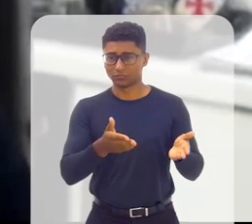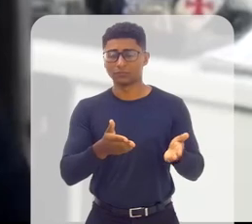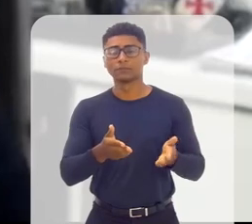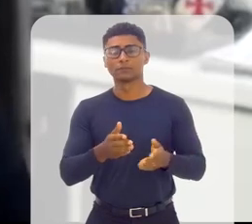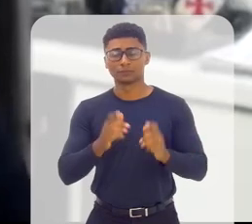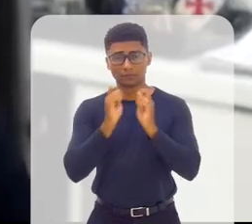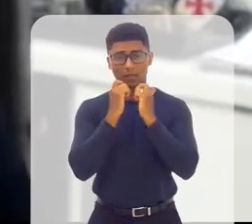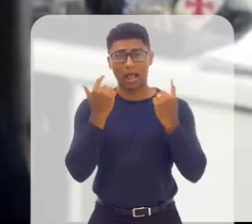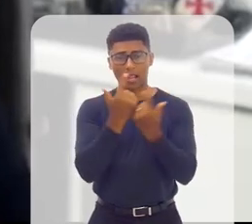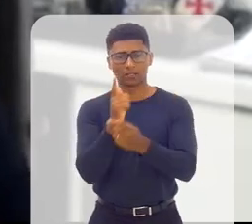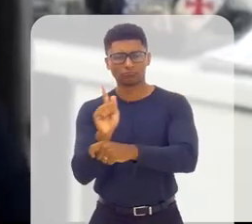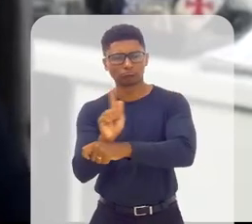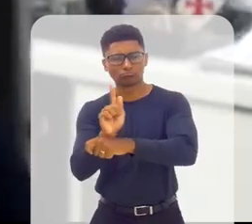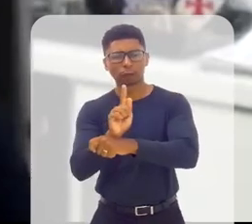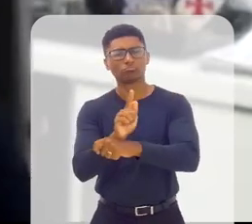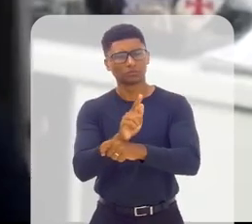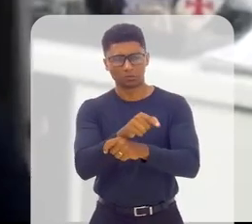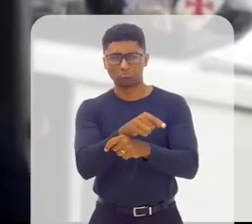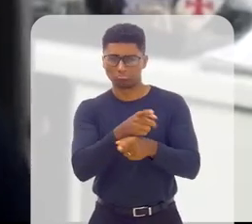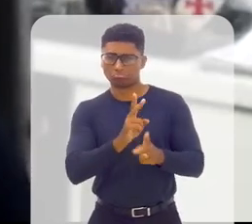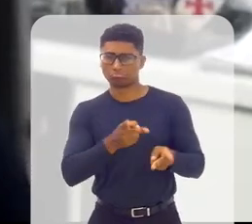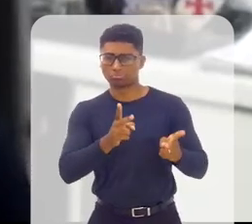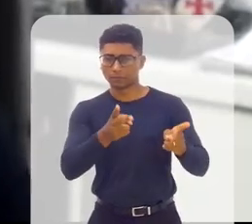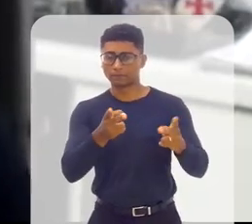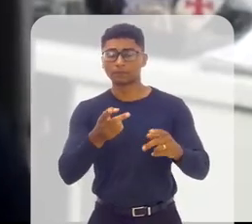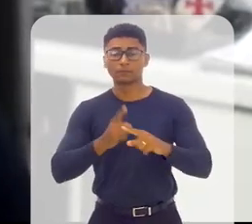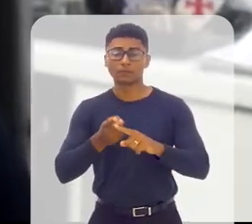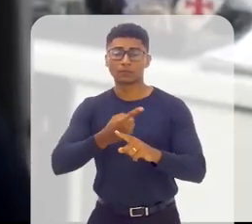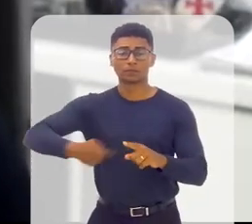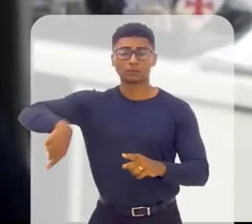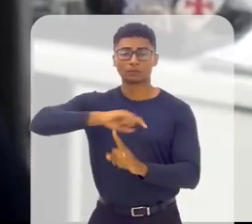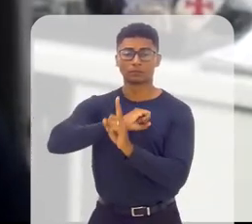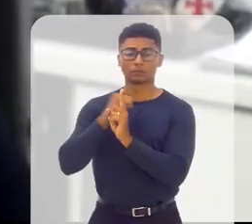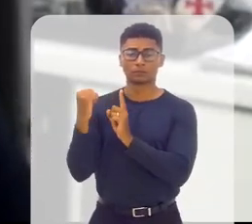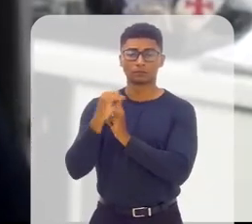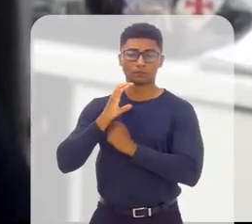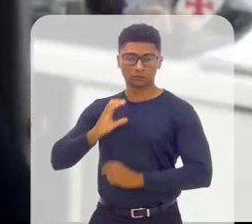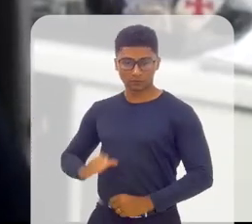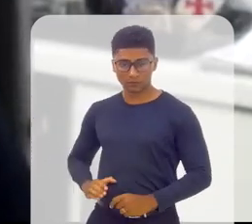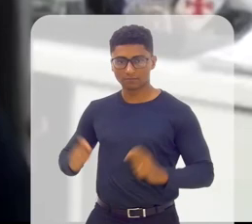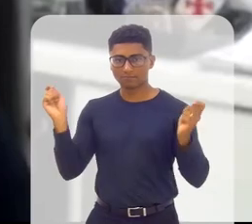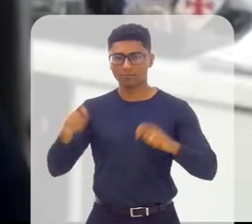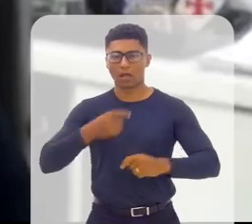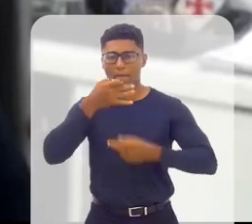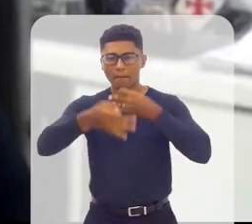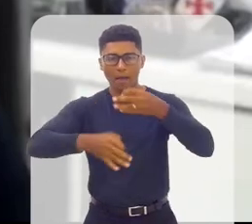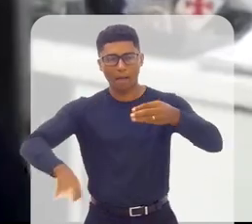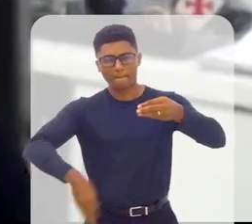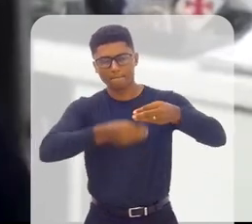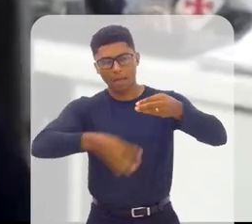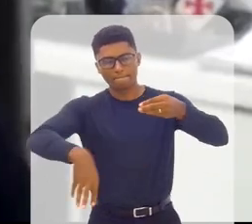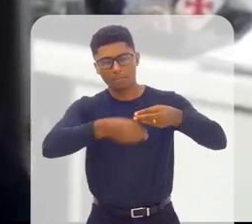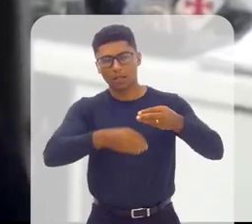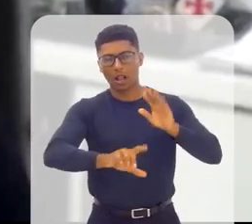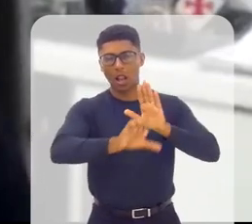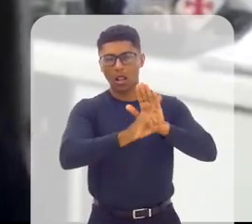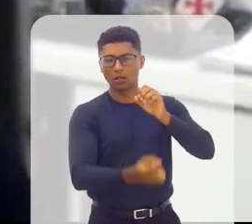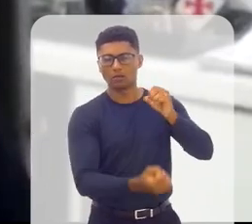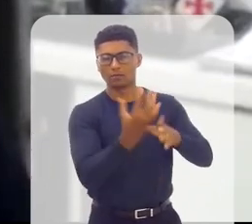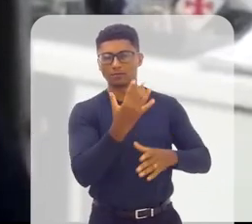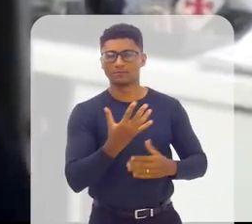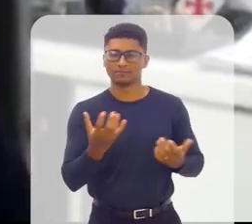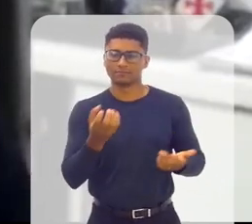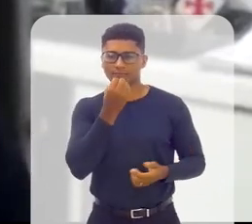pela gestão da Alerj, para que a gente verdadeiramente possa, enquanto sociedade civil, contribuir com essa construção de leis da melhor